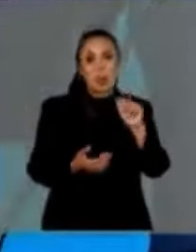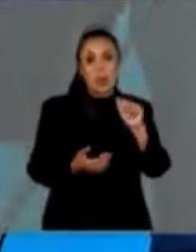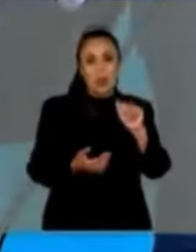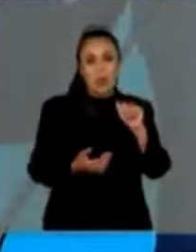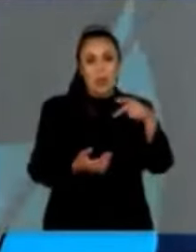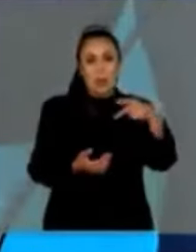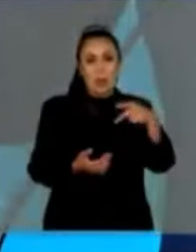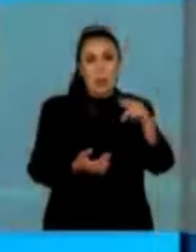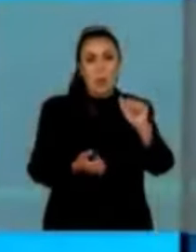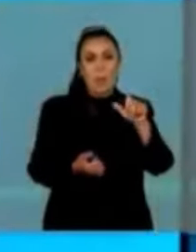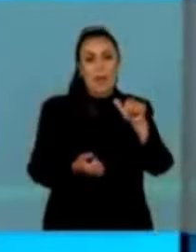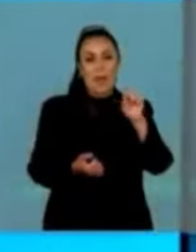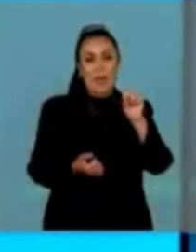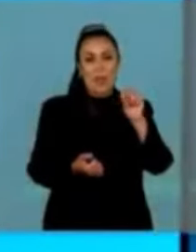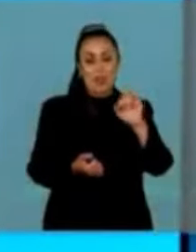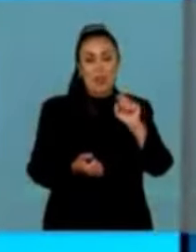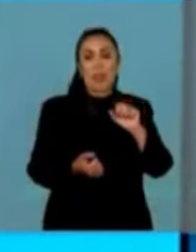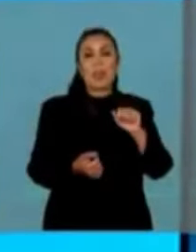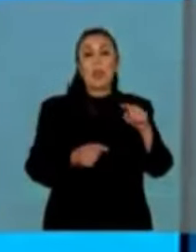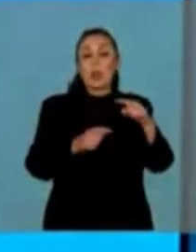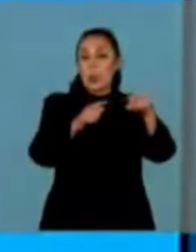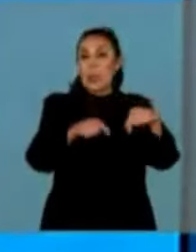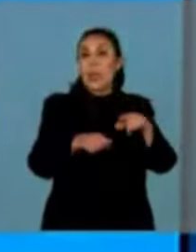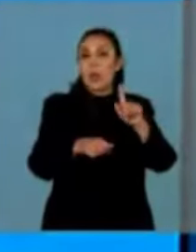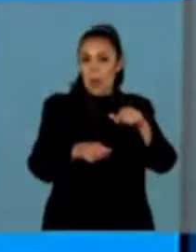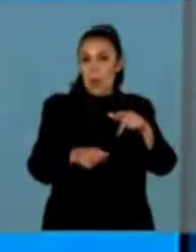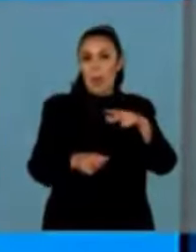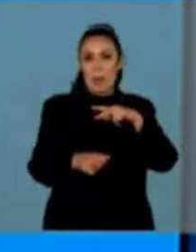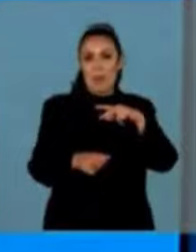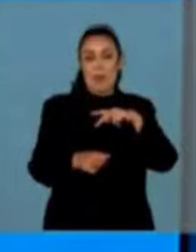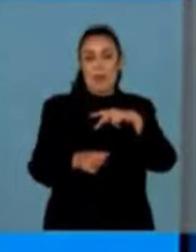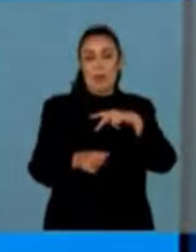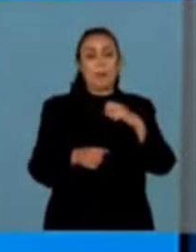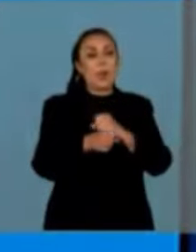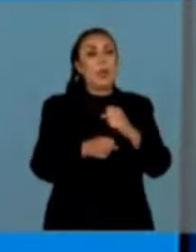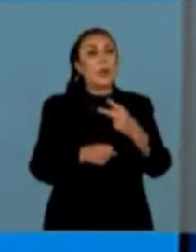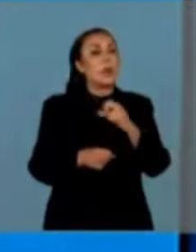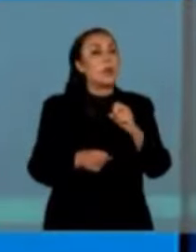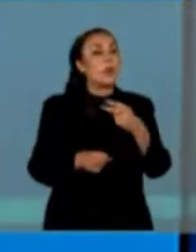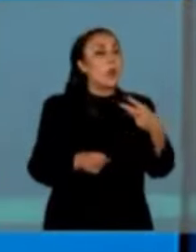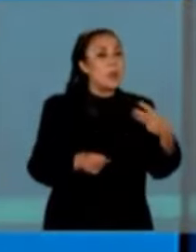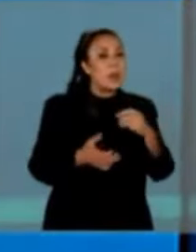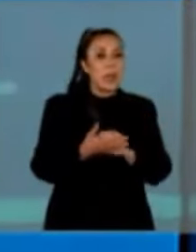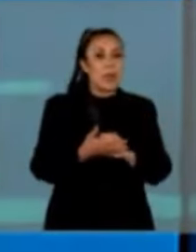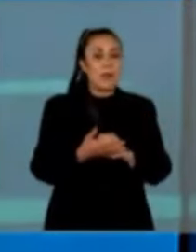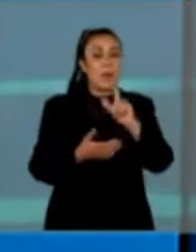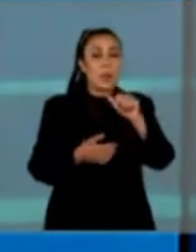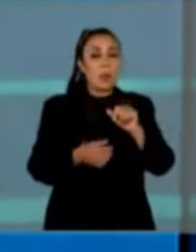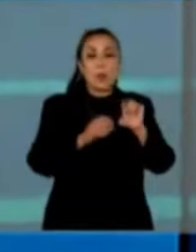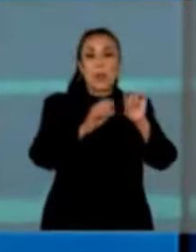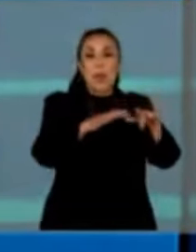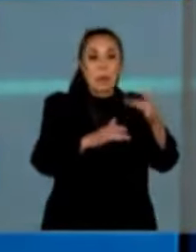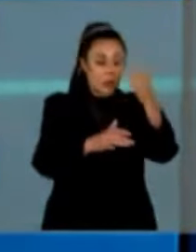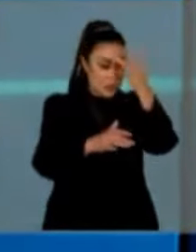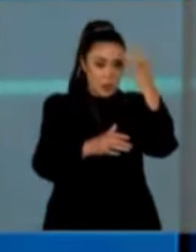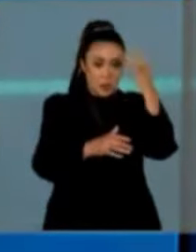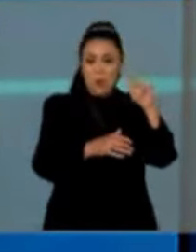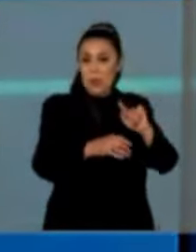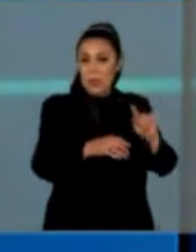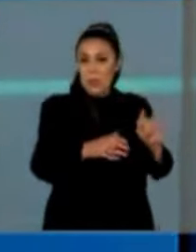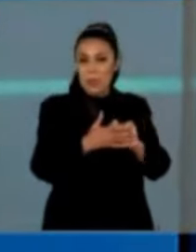num num terreno privado particular em 2013 e abandonou as pessoas estão lá as